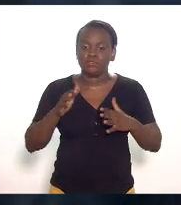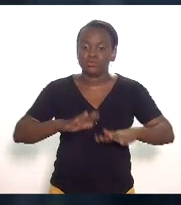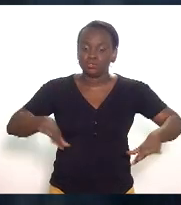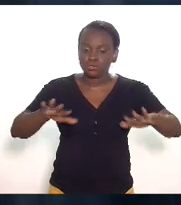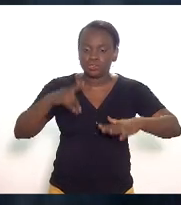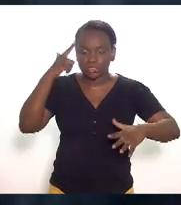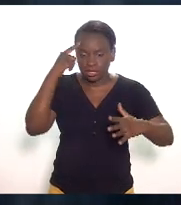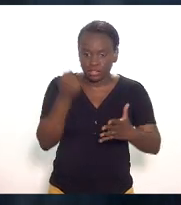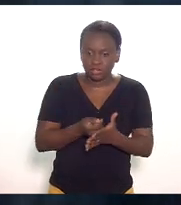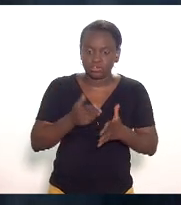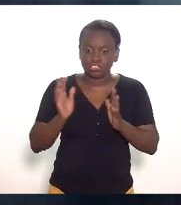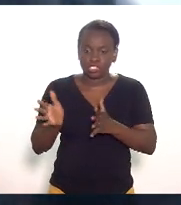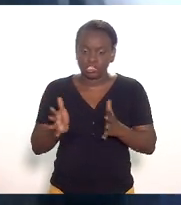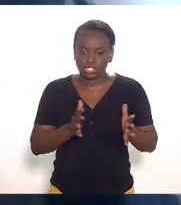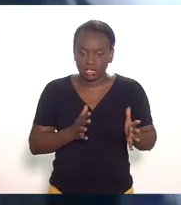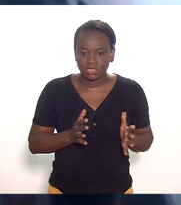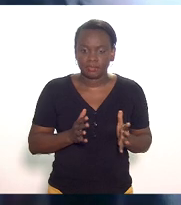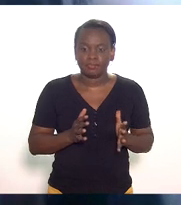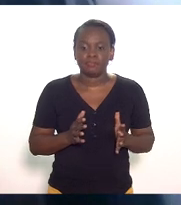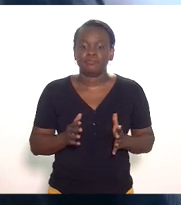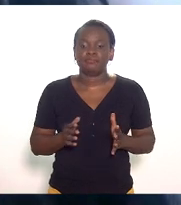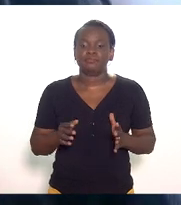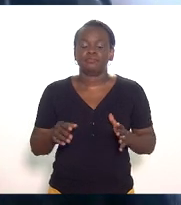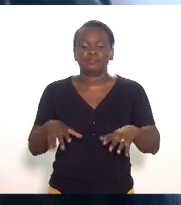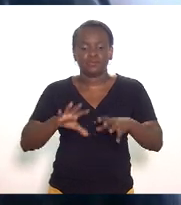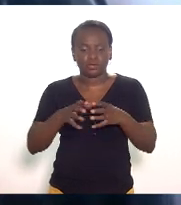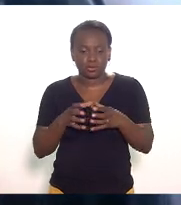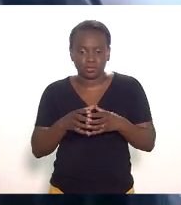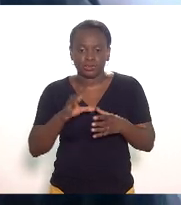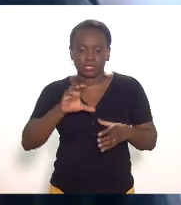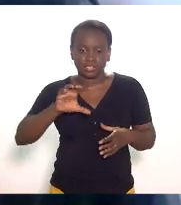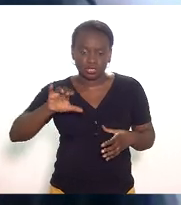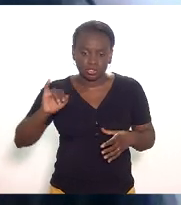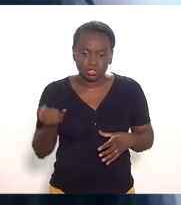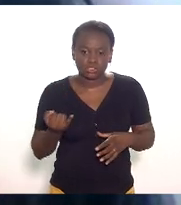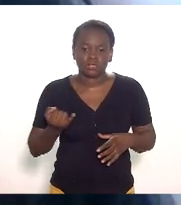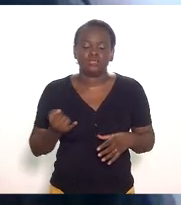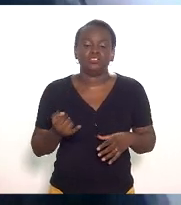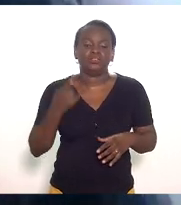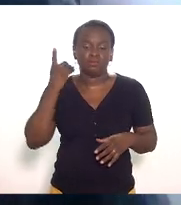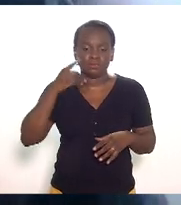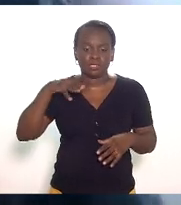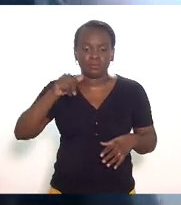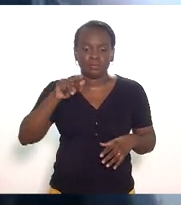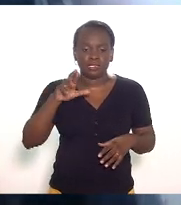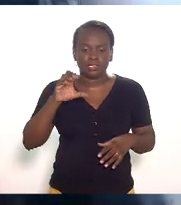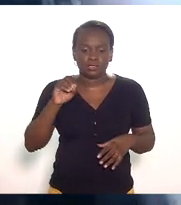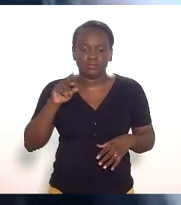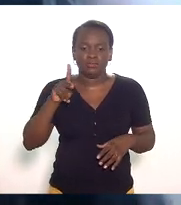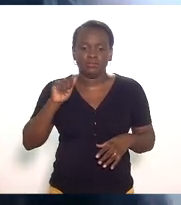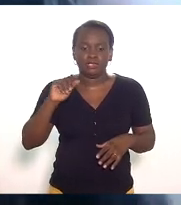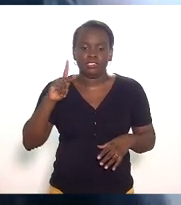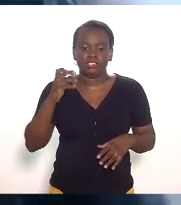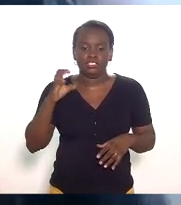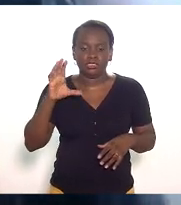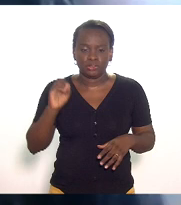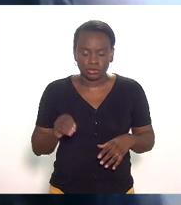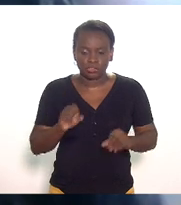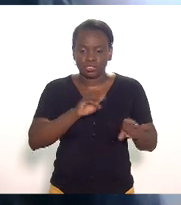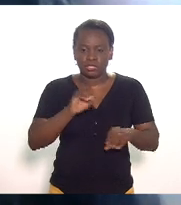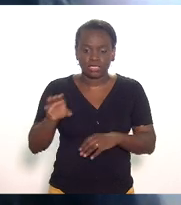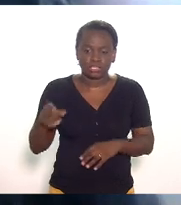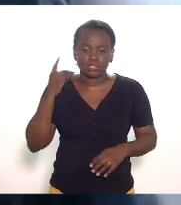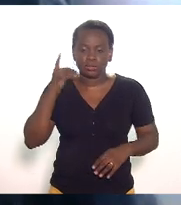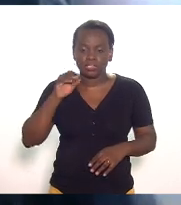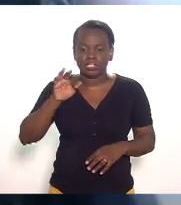pareceres favoráveis, Comissão de Justiça, deputado Márcio Pacheco, Educação,